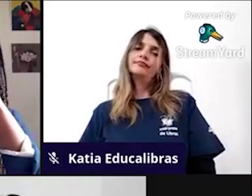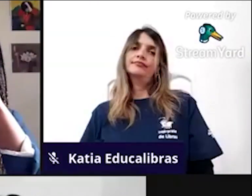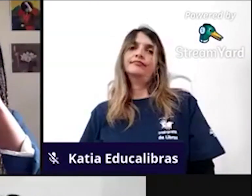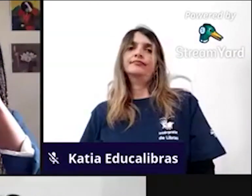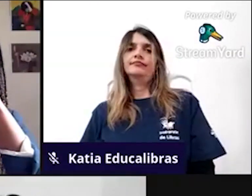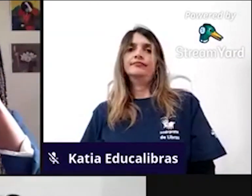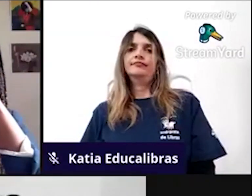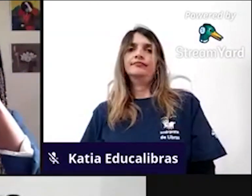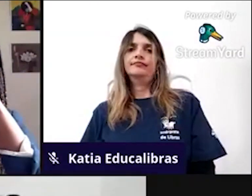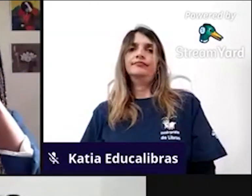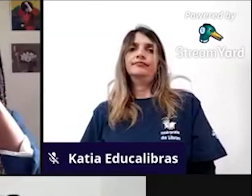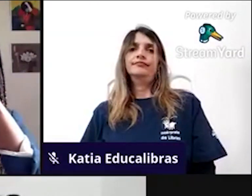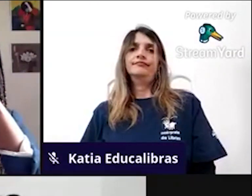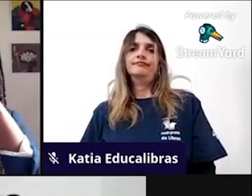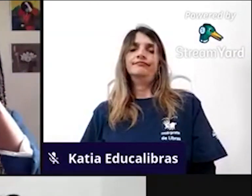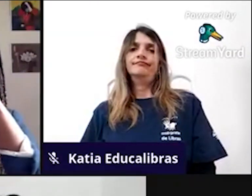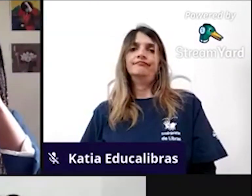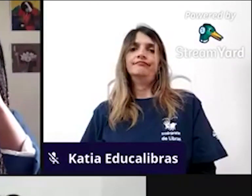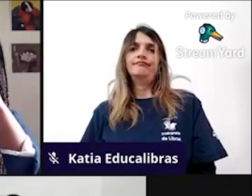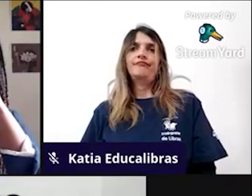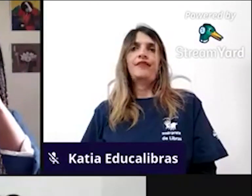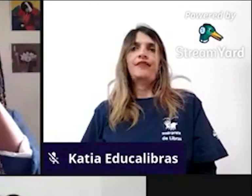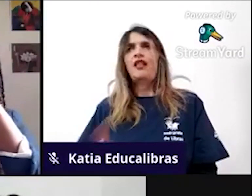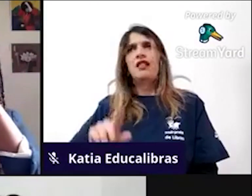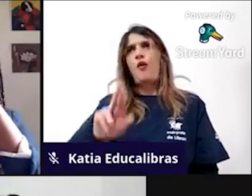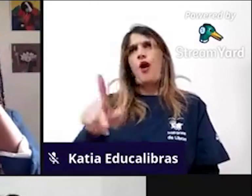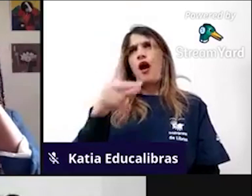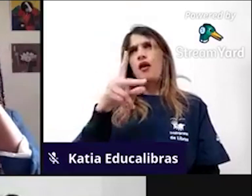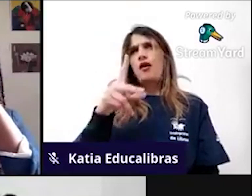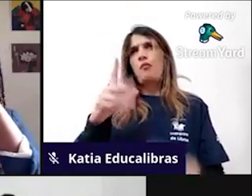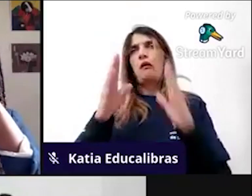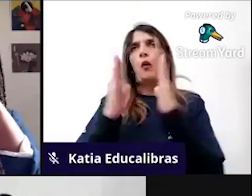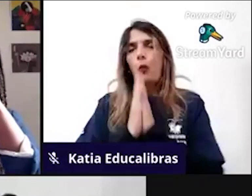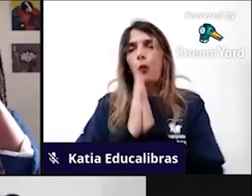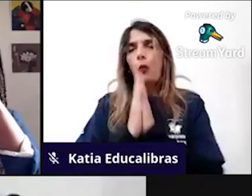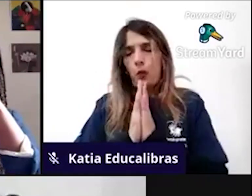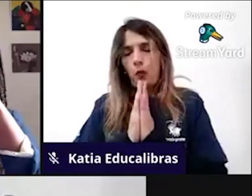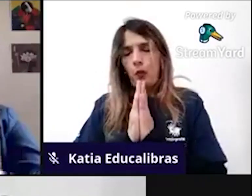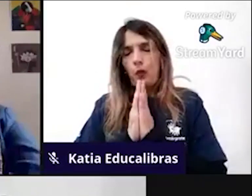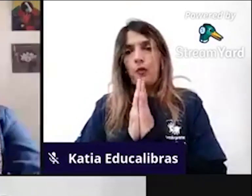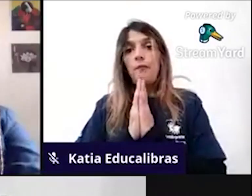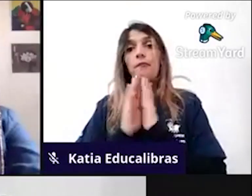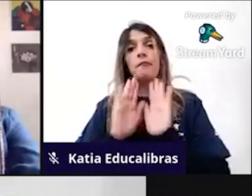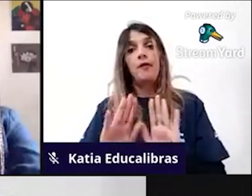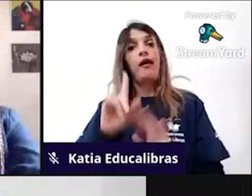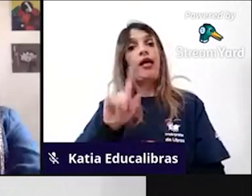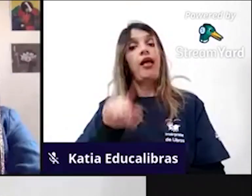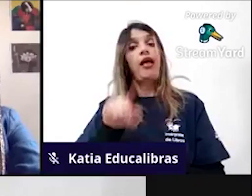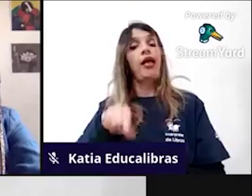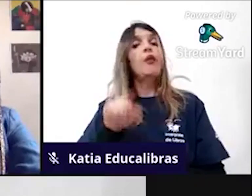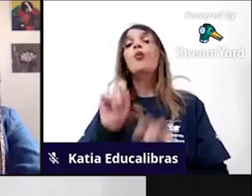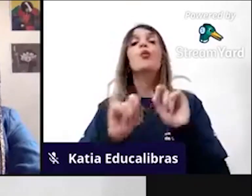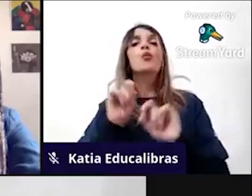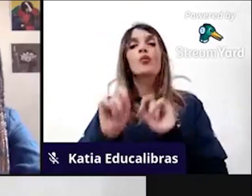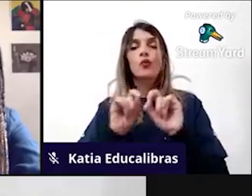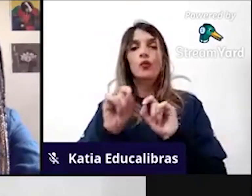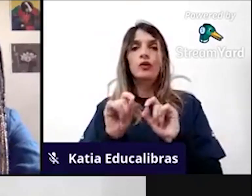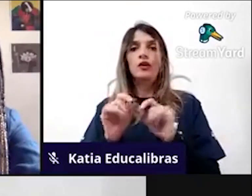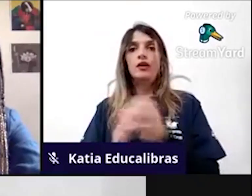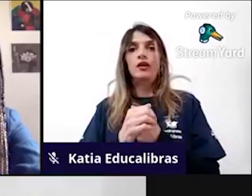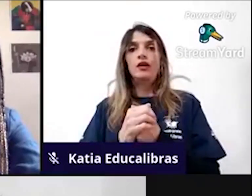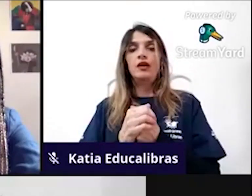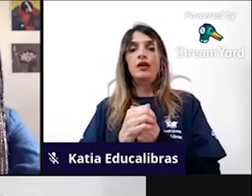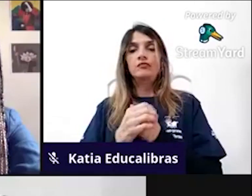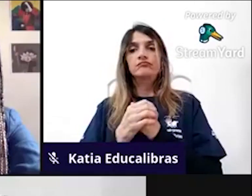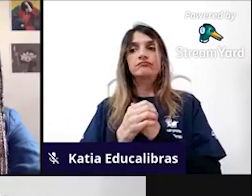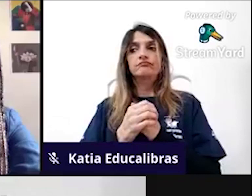Não considero isso uma reza, uma prece. Eu considero exatamente como ela se apresenta, né? Ela é